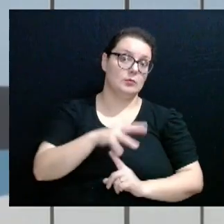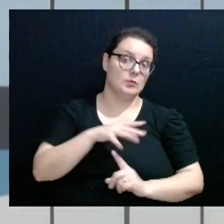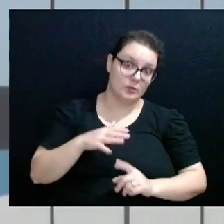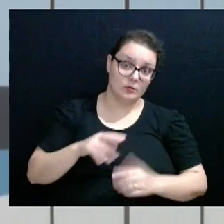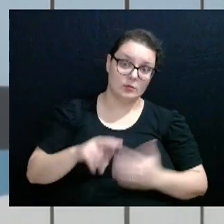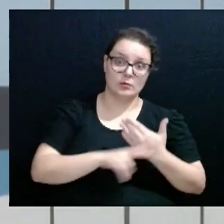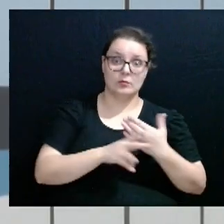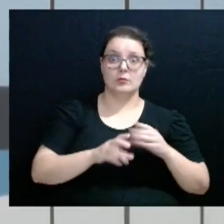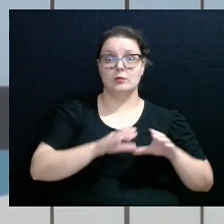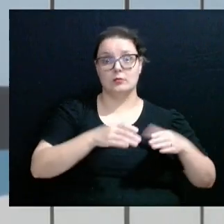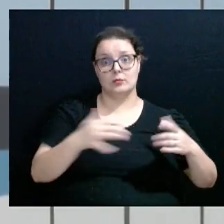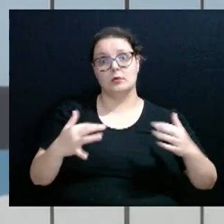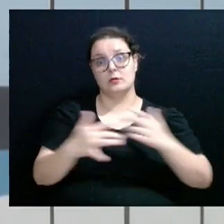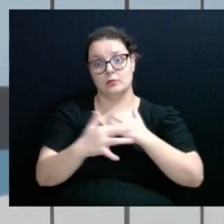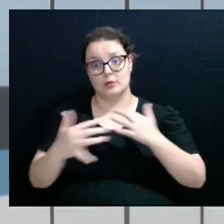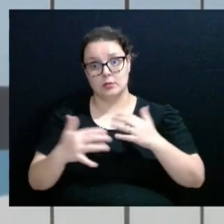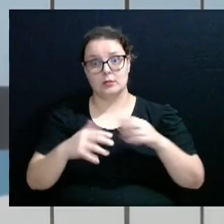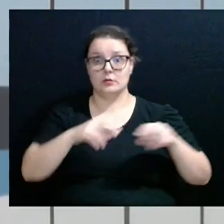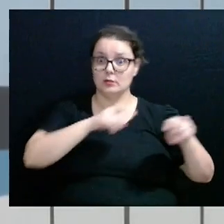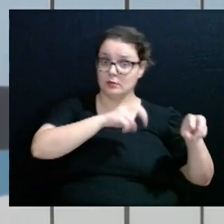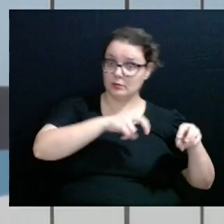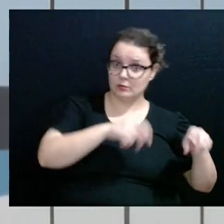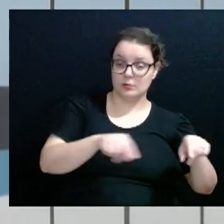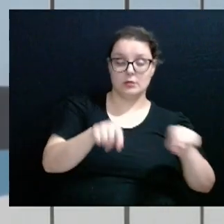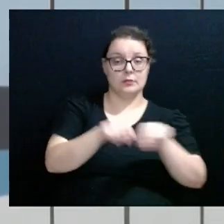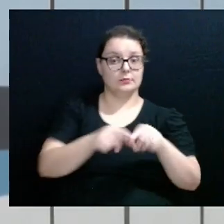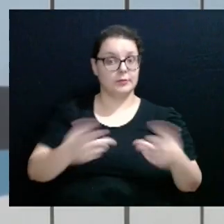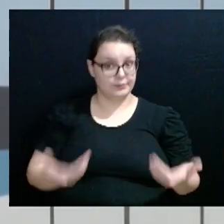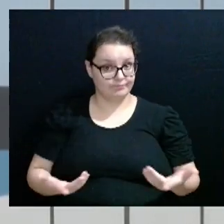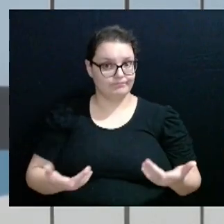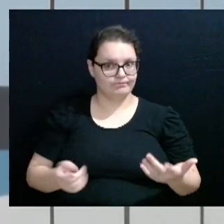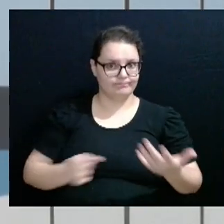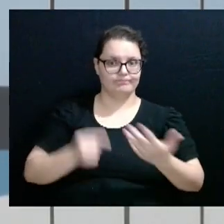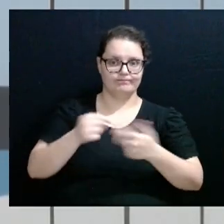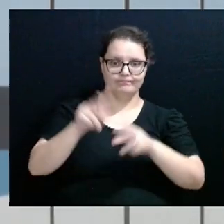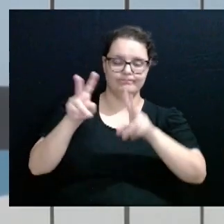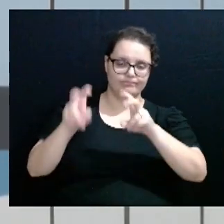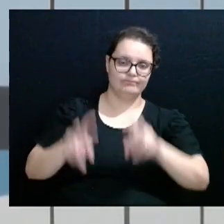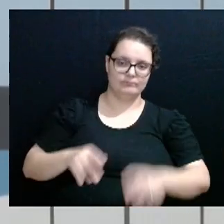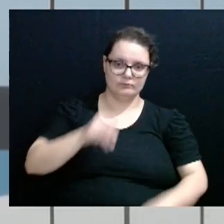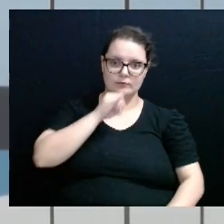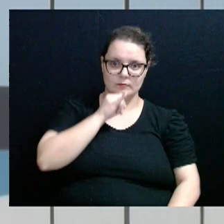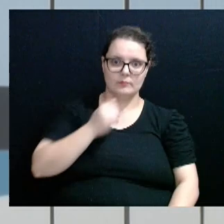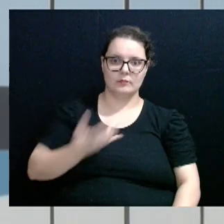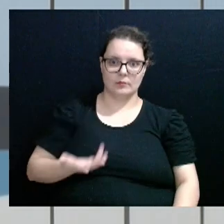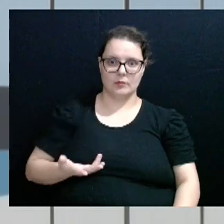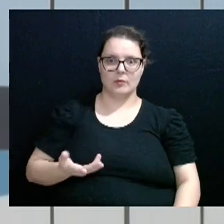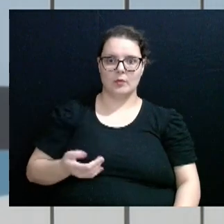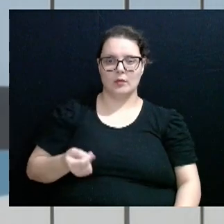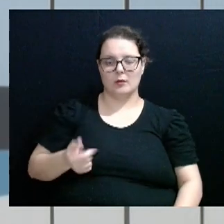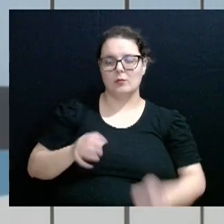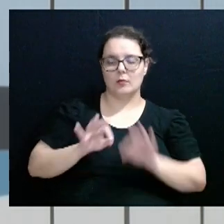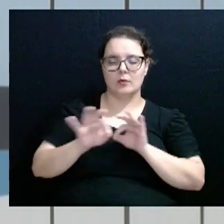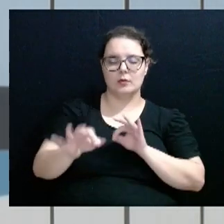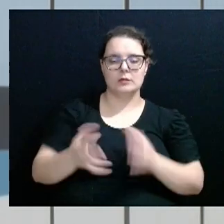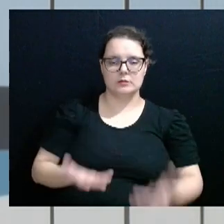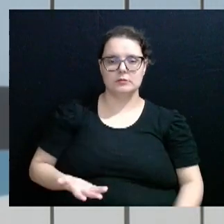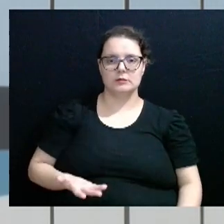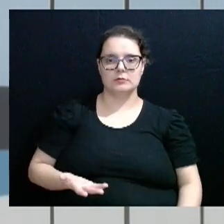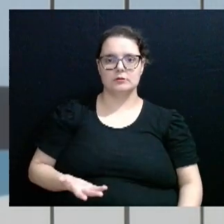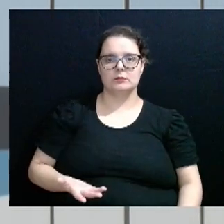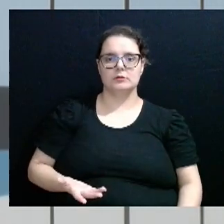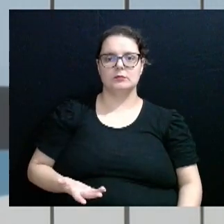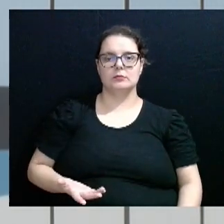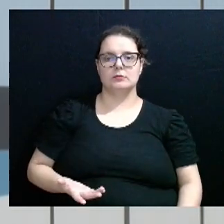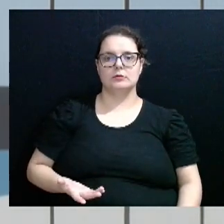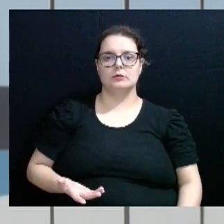e rurais. Então eu acho que esses outros temas, por exemplo, ainda estão um pouco distantes. Do que eu acompanho, eu acho que o jornalismo